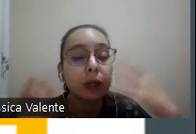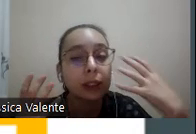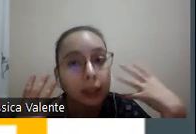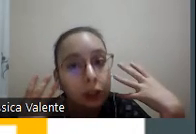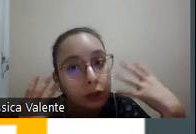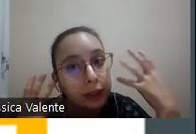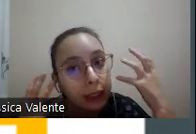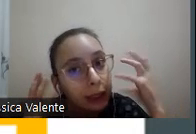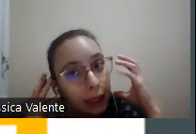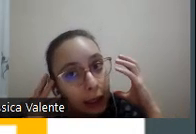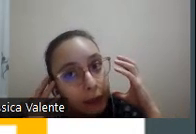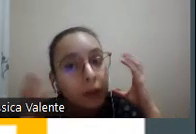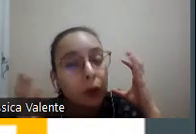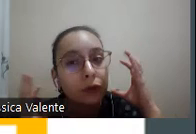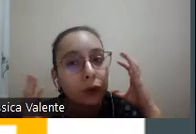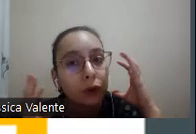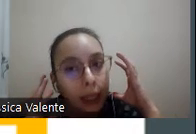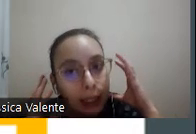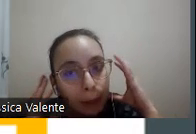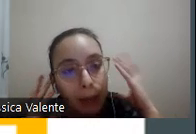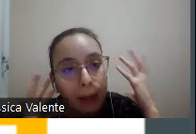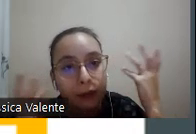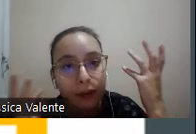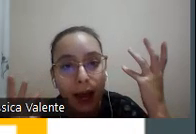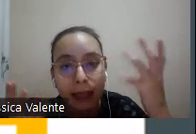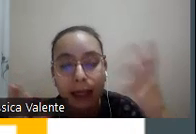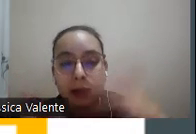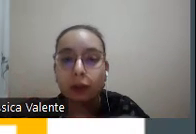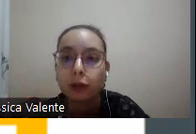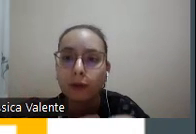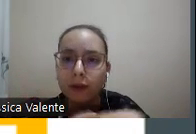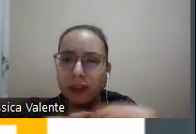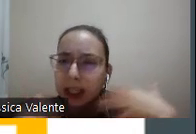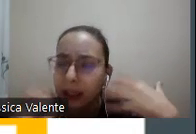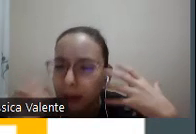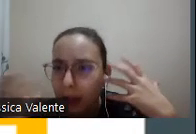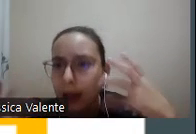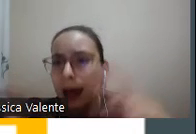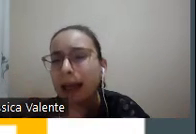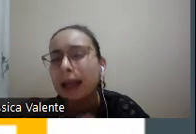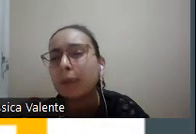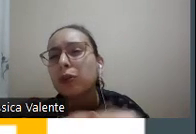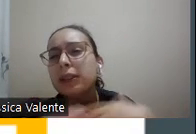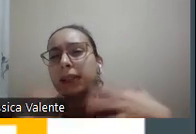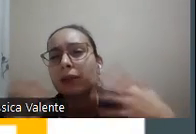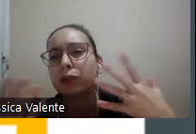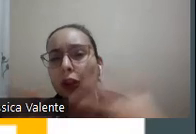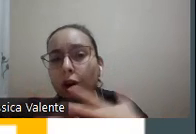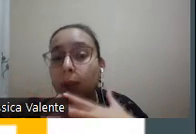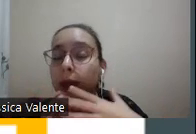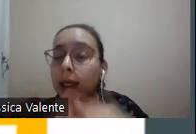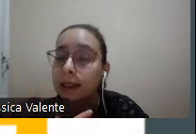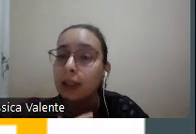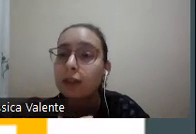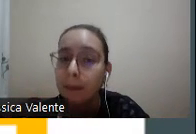é importante você ter um fone aqui para abafar aquele ouvido, aquela poluição